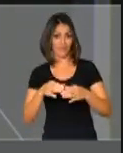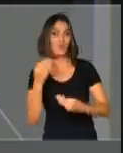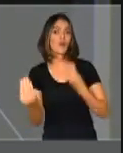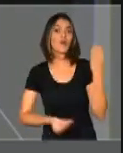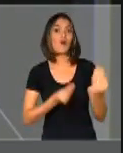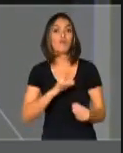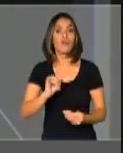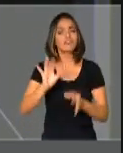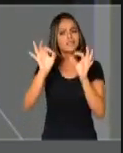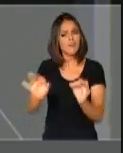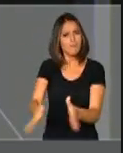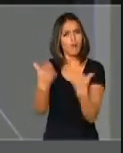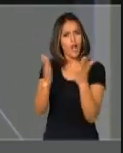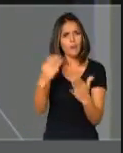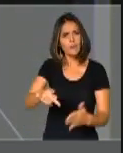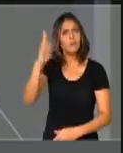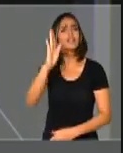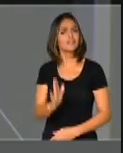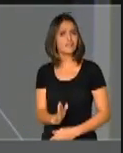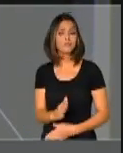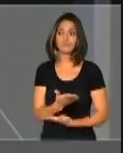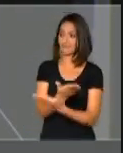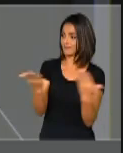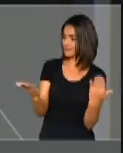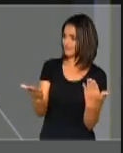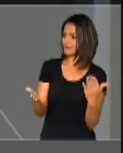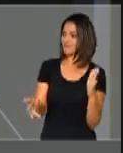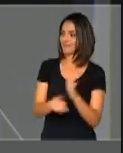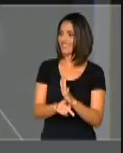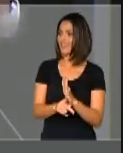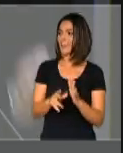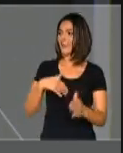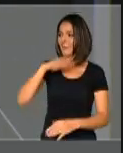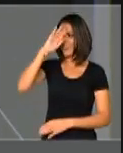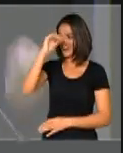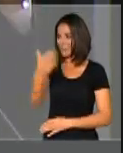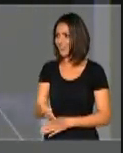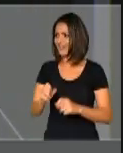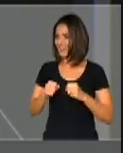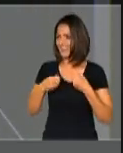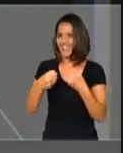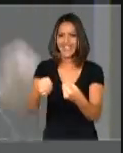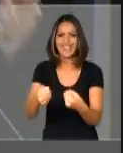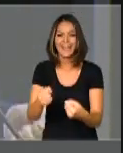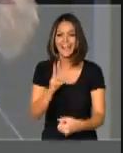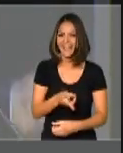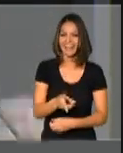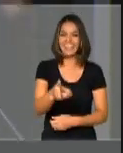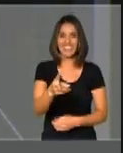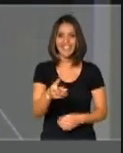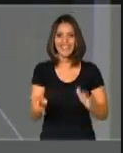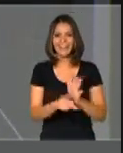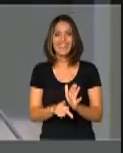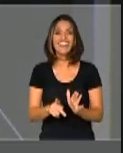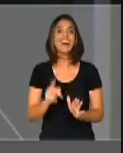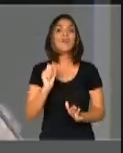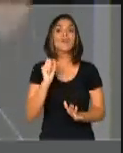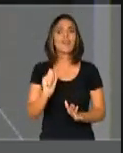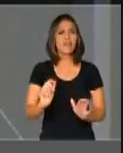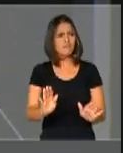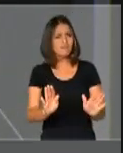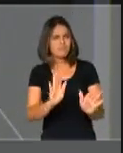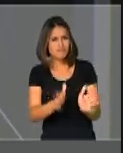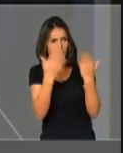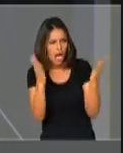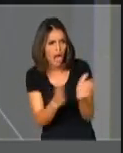que são exatamente os pobres do Brasil. A eles nós temos que render a nossa defesa sempre. Não queremos um país